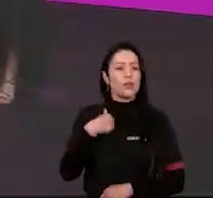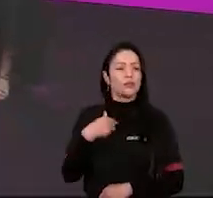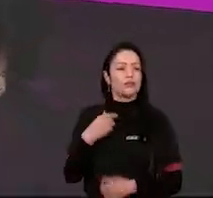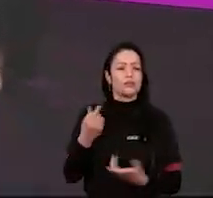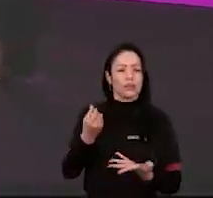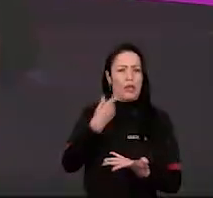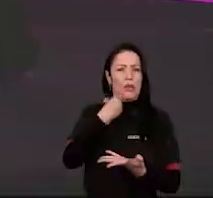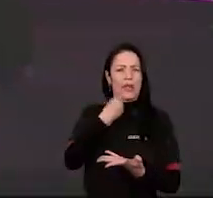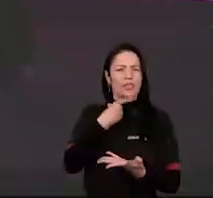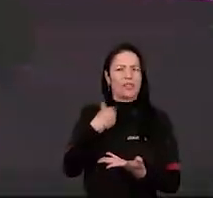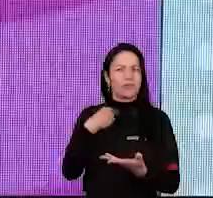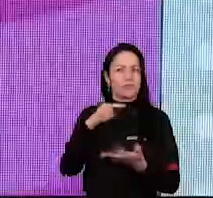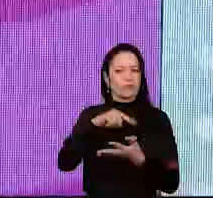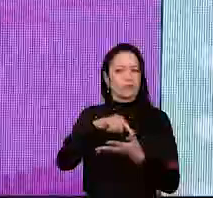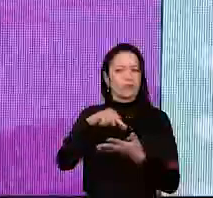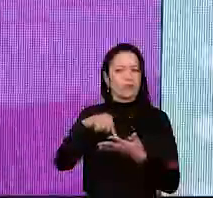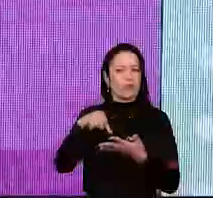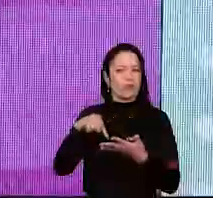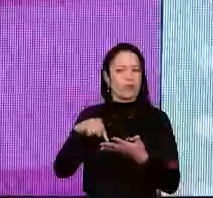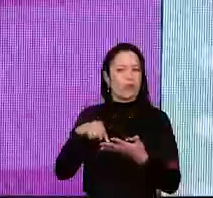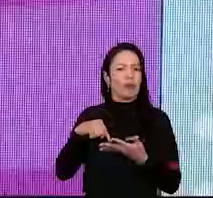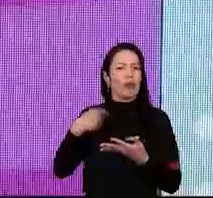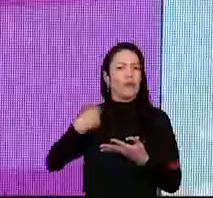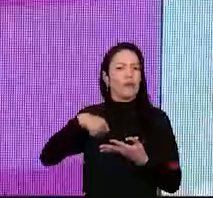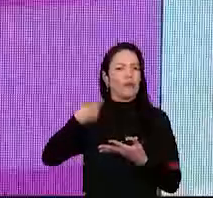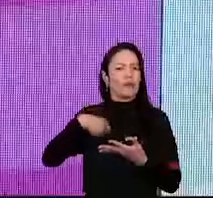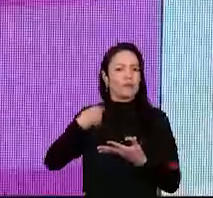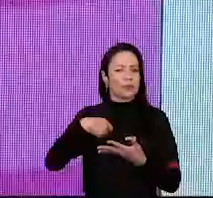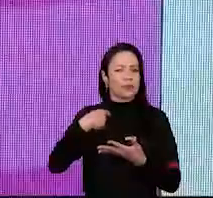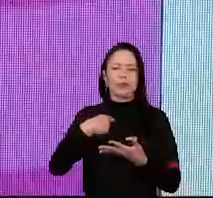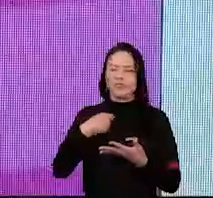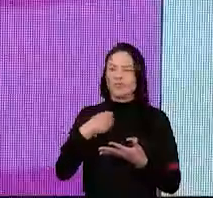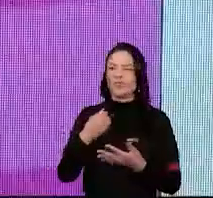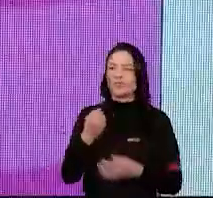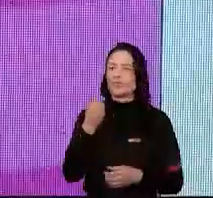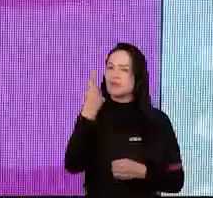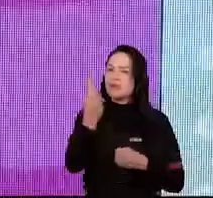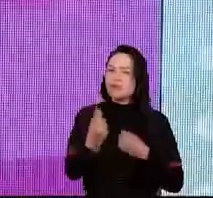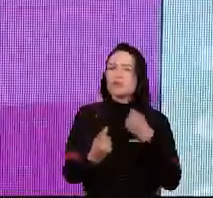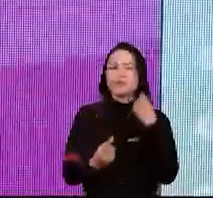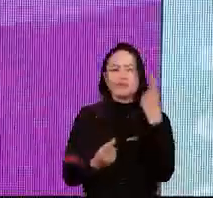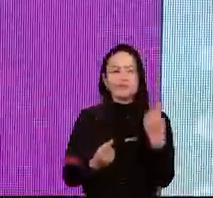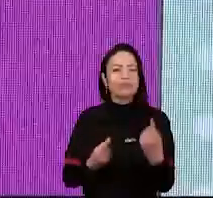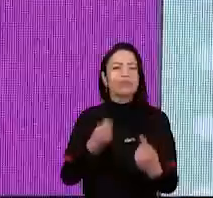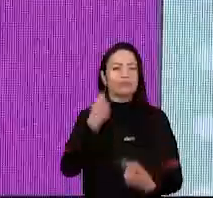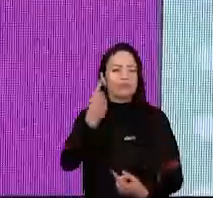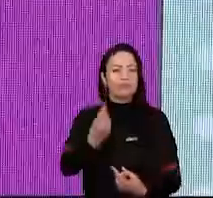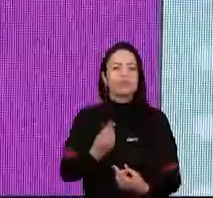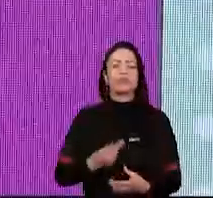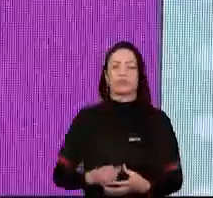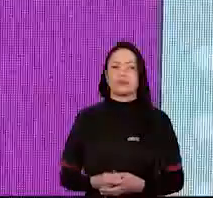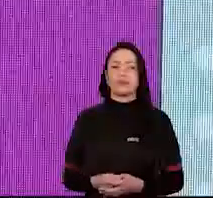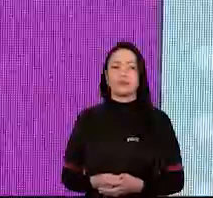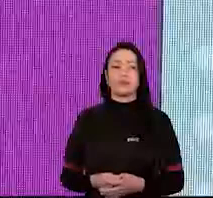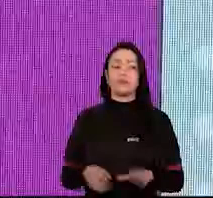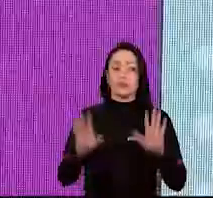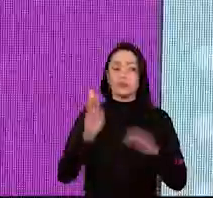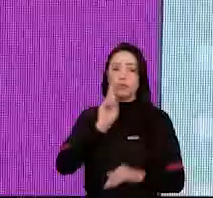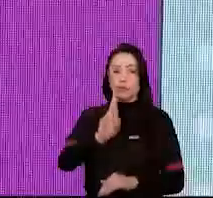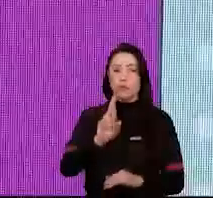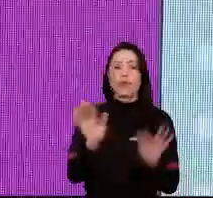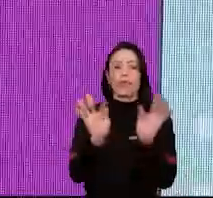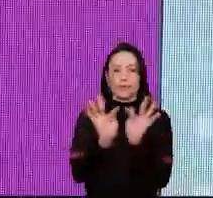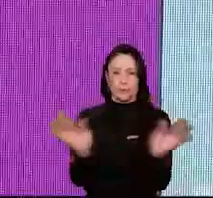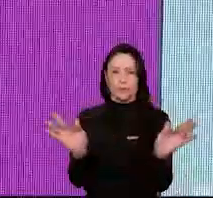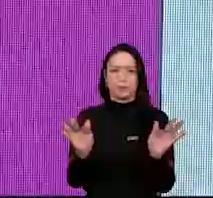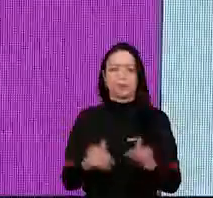acho que eu conto na mão, assim, quantas vezes eu precisei realmente estar usando isso para um tratamento tópico de orelha. E eu tenho uma resposta